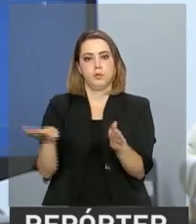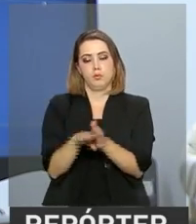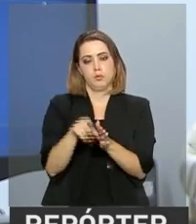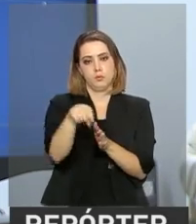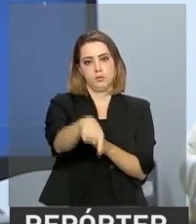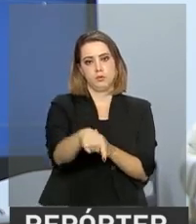missão